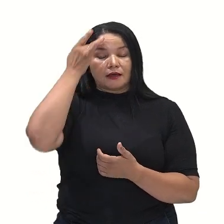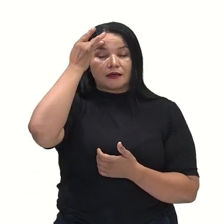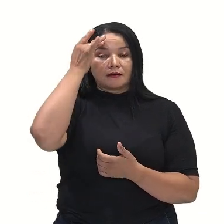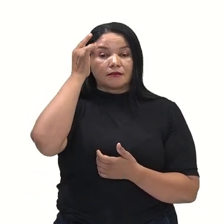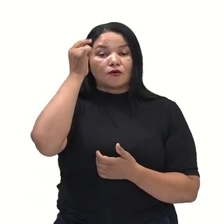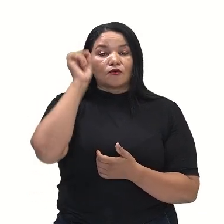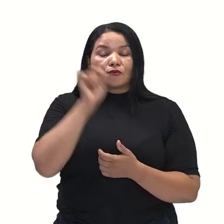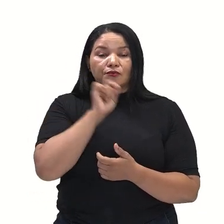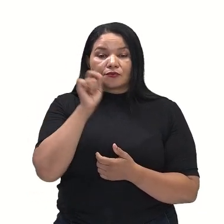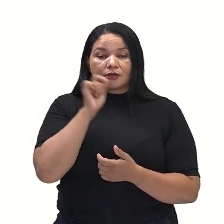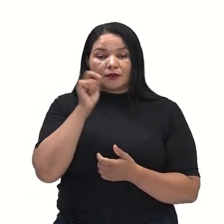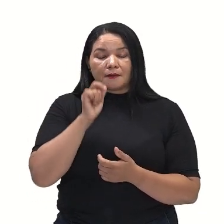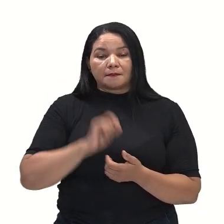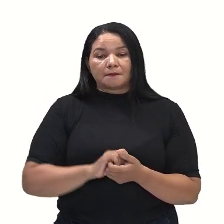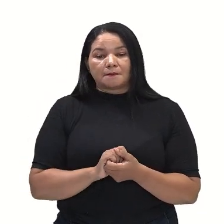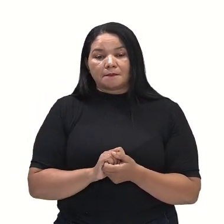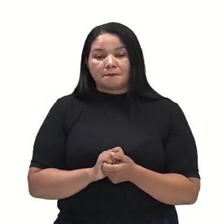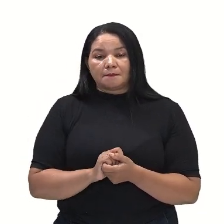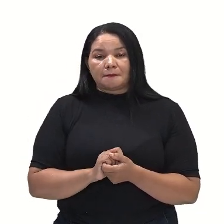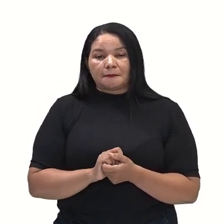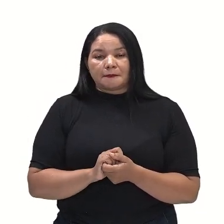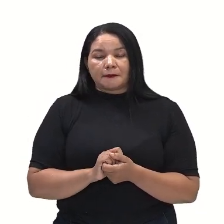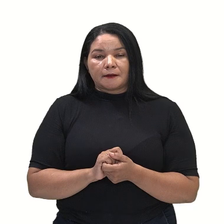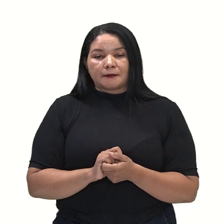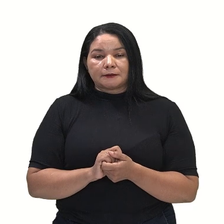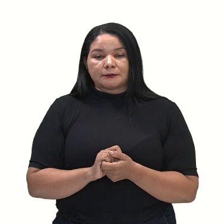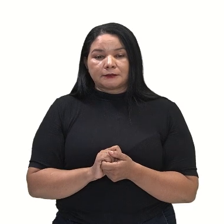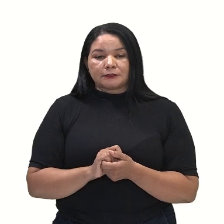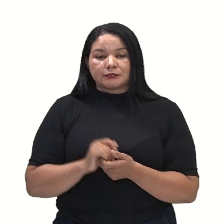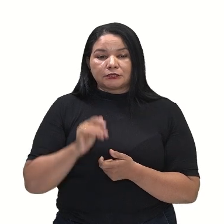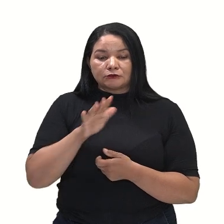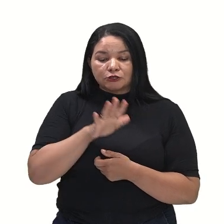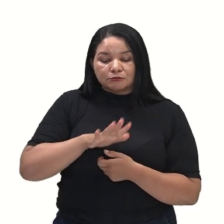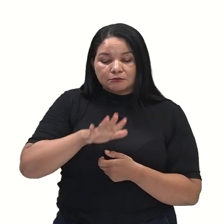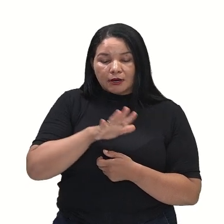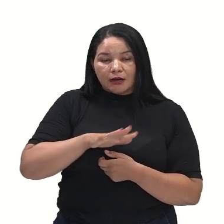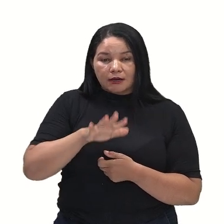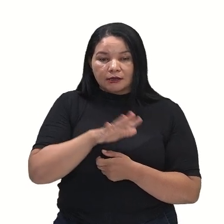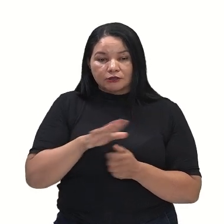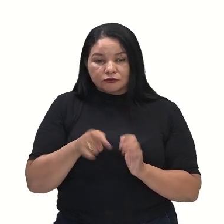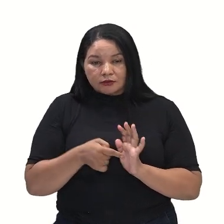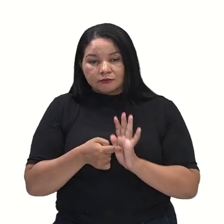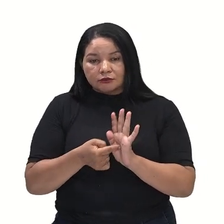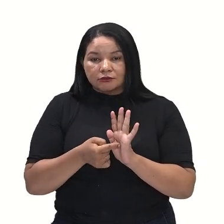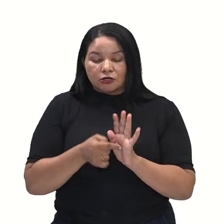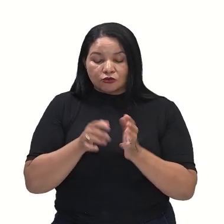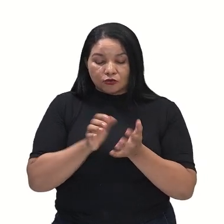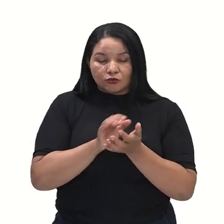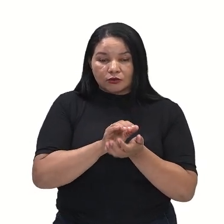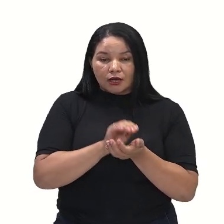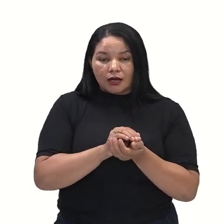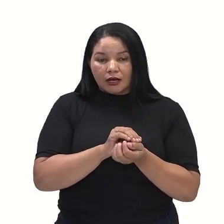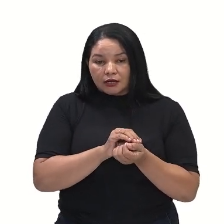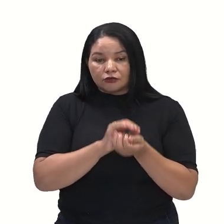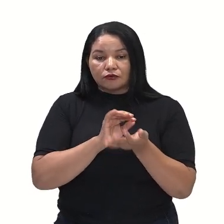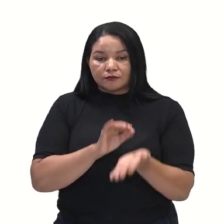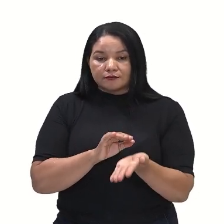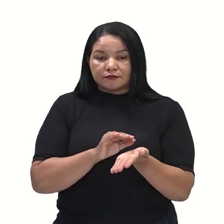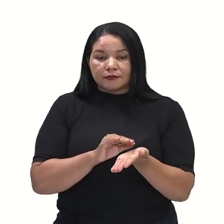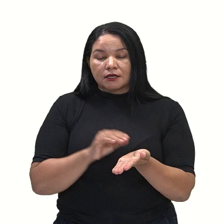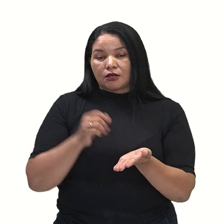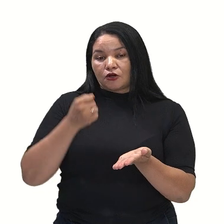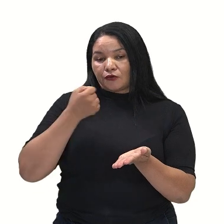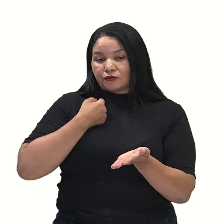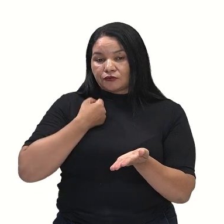rapidinho. Não se esqueçam que o espaço amostral, ao lançar um dado, são os números